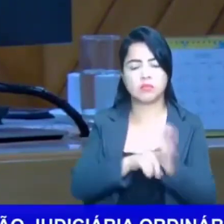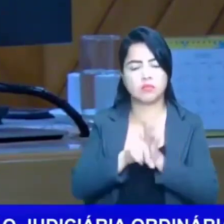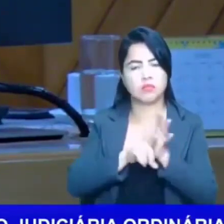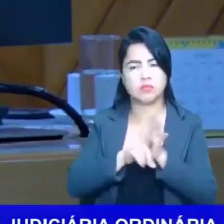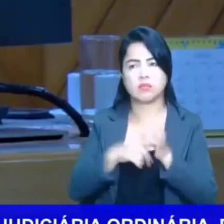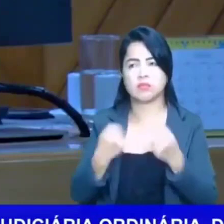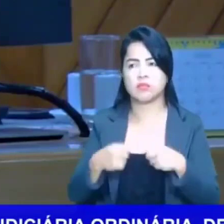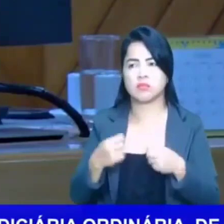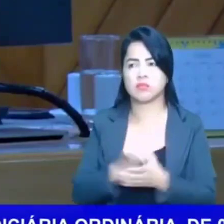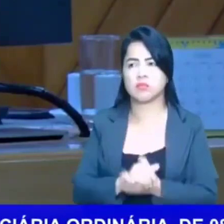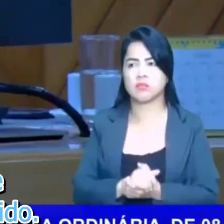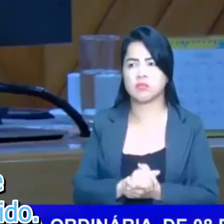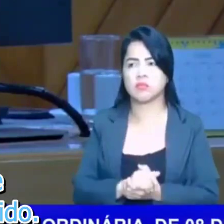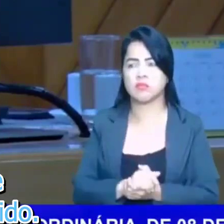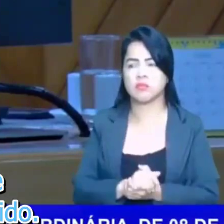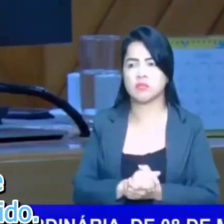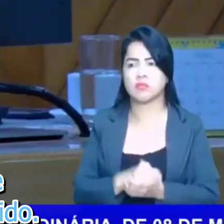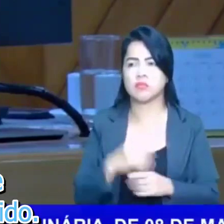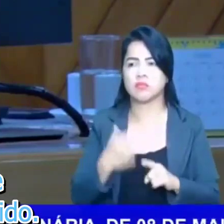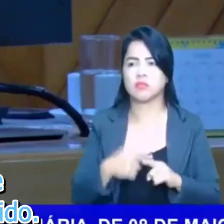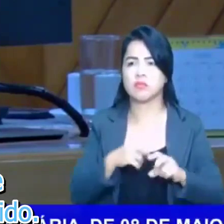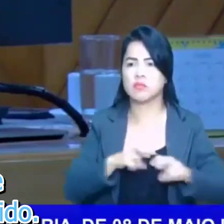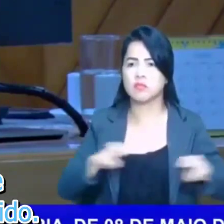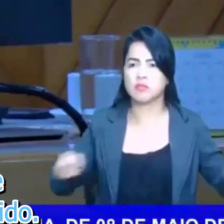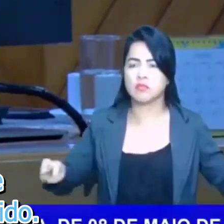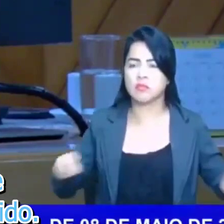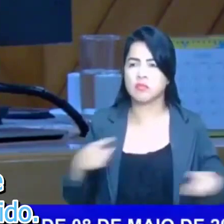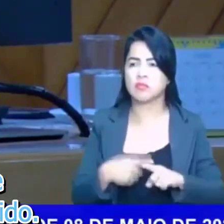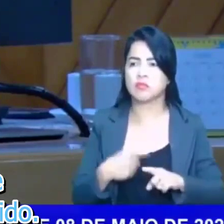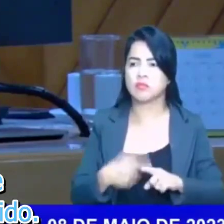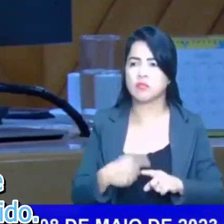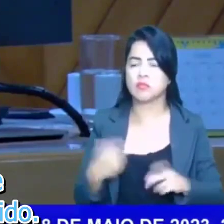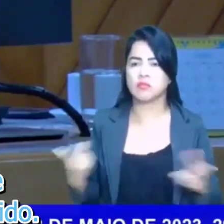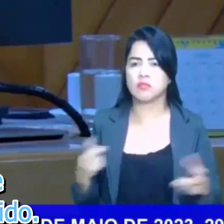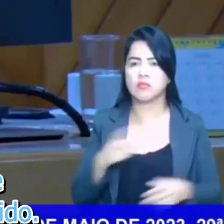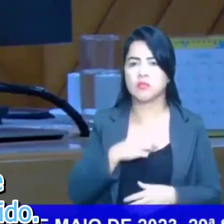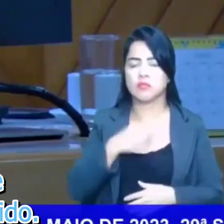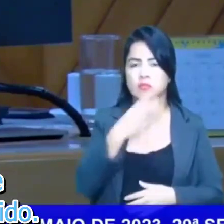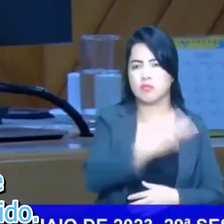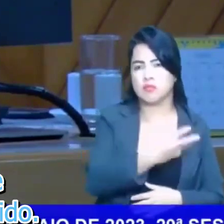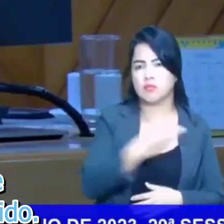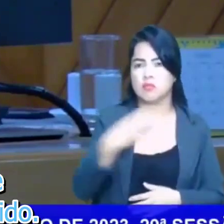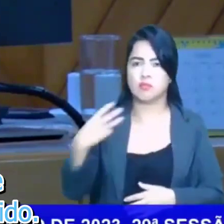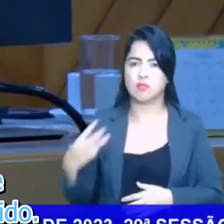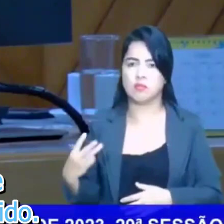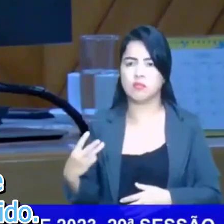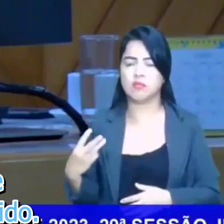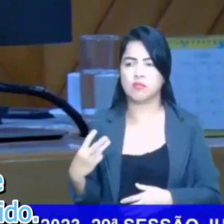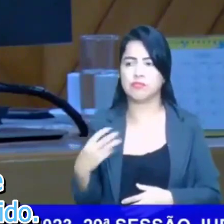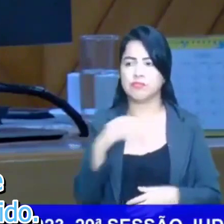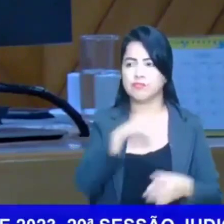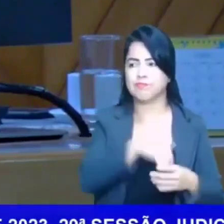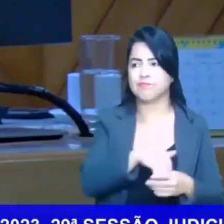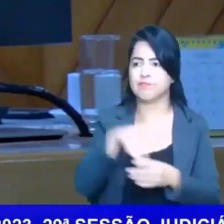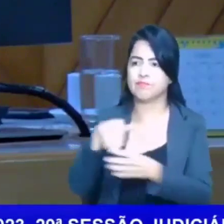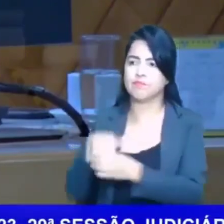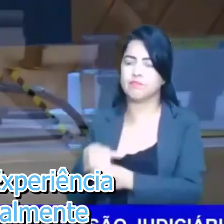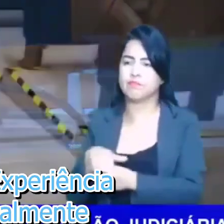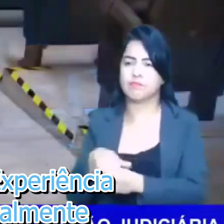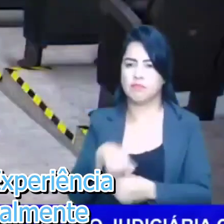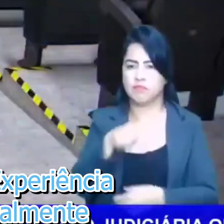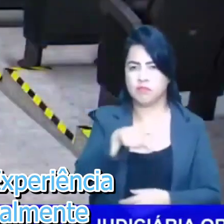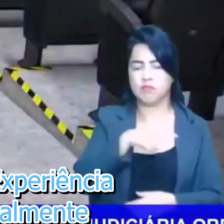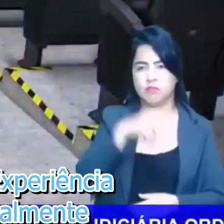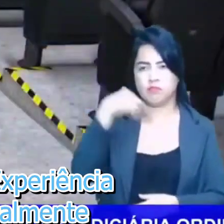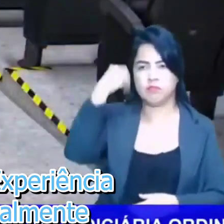delicada. Por quê? Porque o tribunal está absolutamente dividido, né? Três num sentido e três em outro sentido. É verdade, okay? Vossa Excelência tem